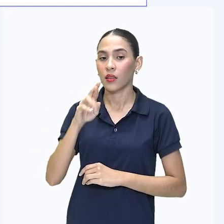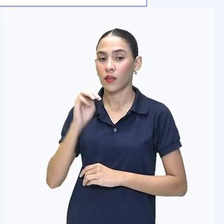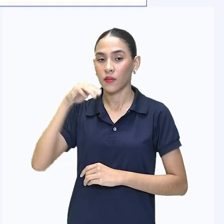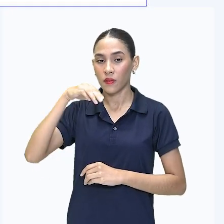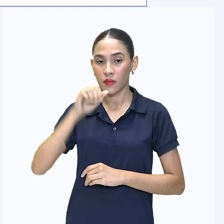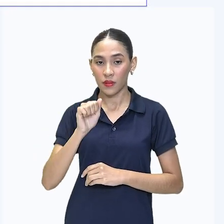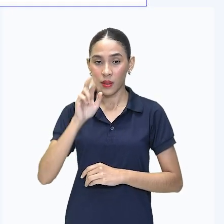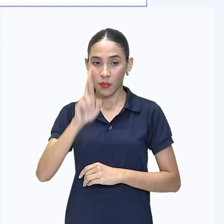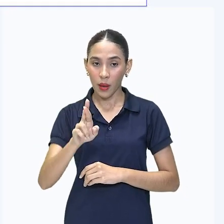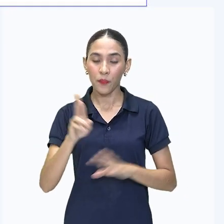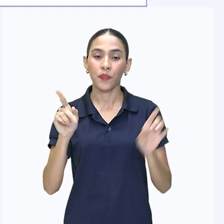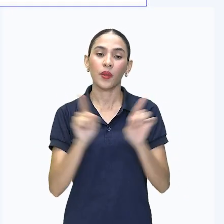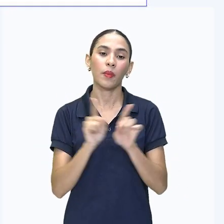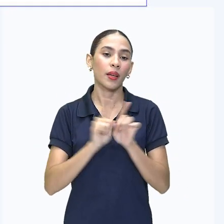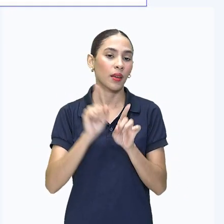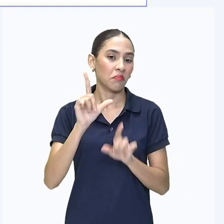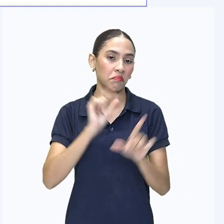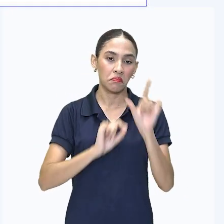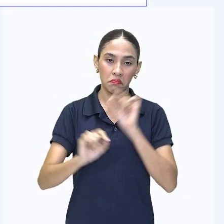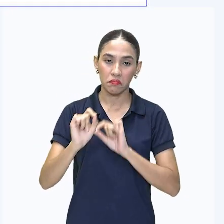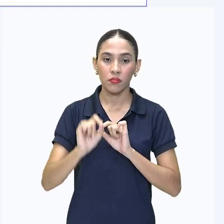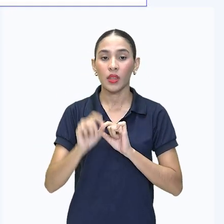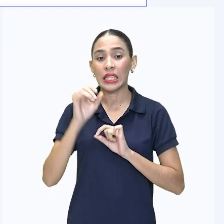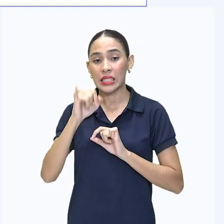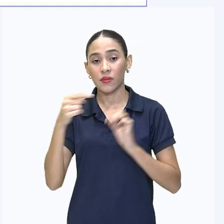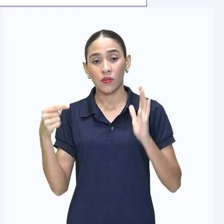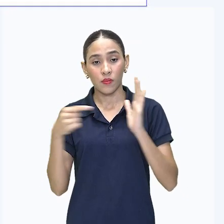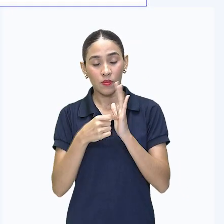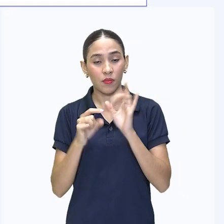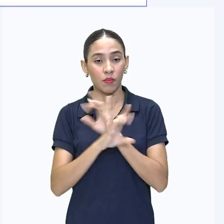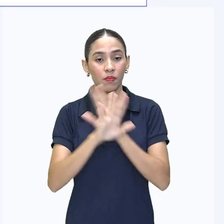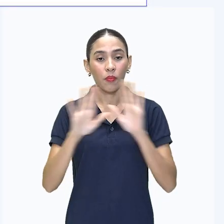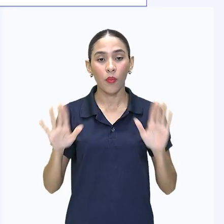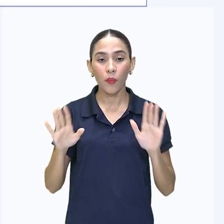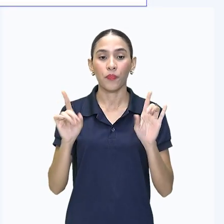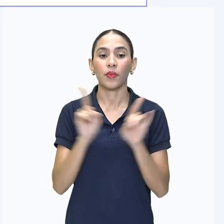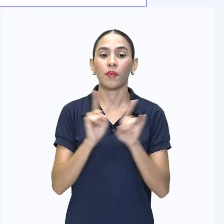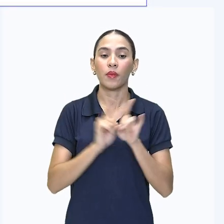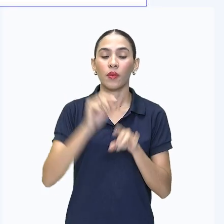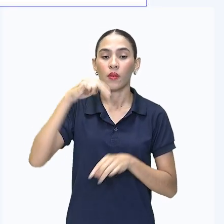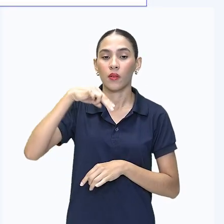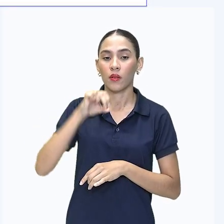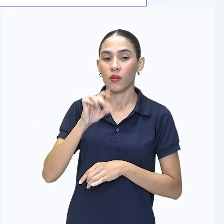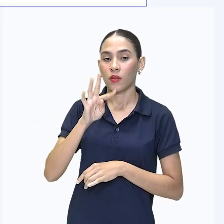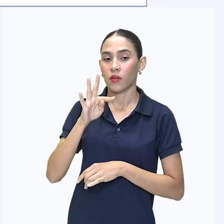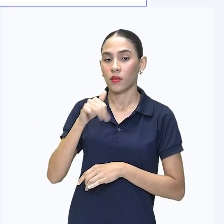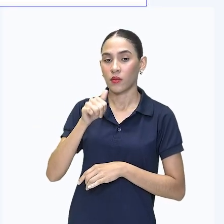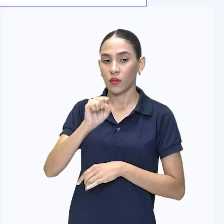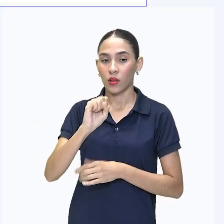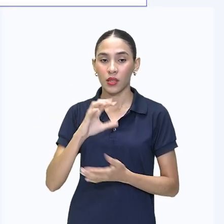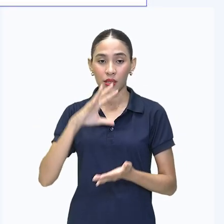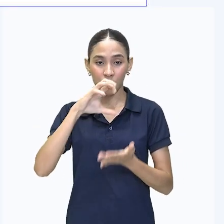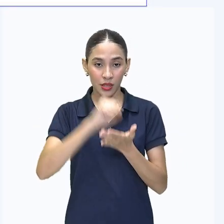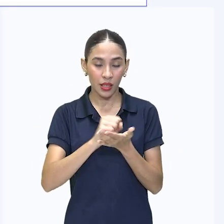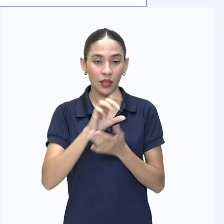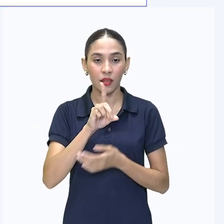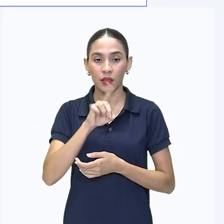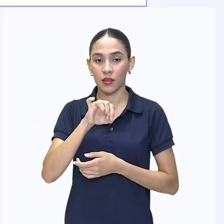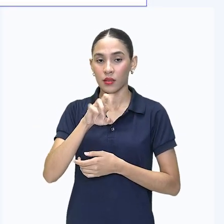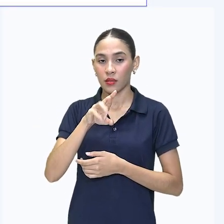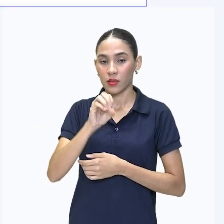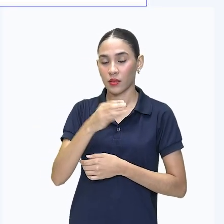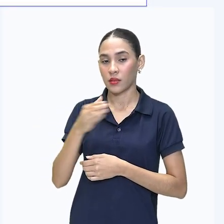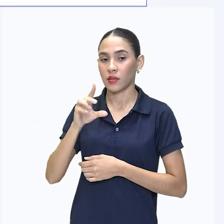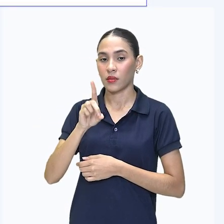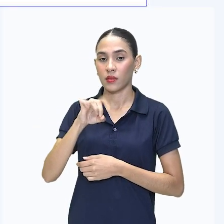Emitir notas, mapas de notas, ele é opcional, porque uma vez que confirmar, essas notas já vão ser registradas no Diário Digital